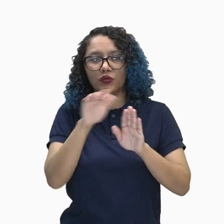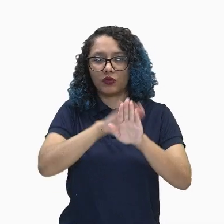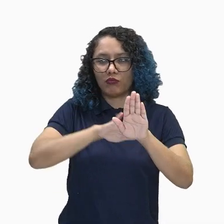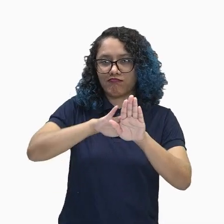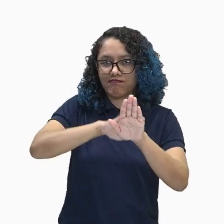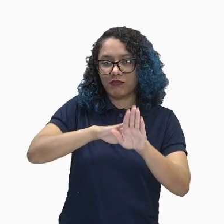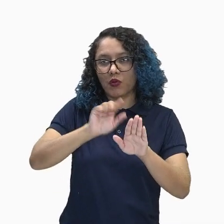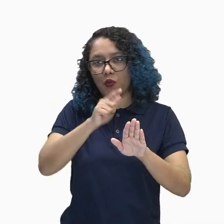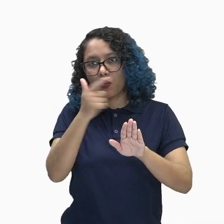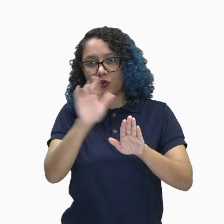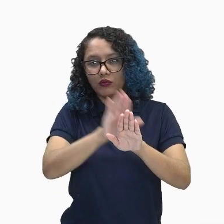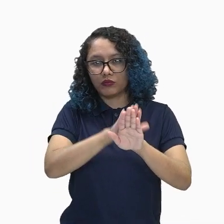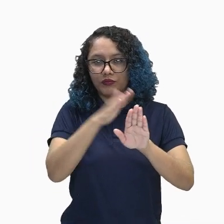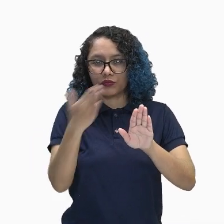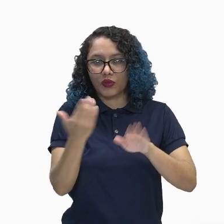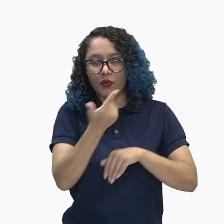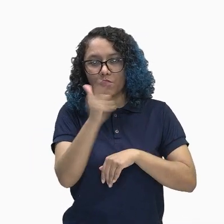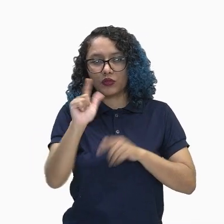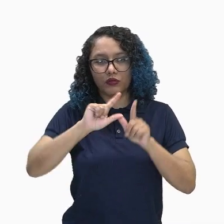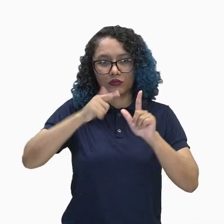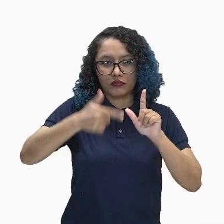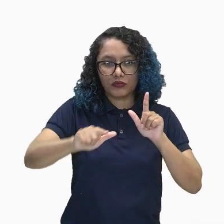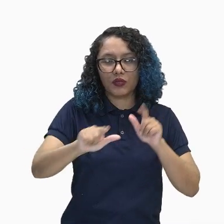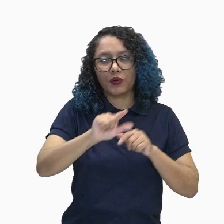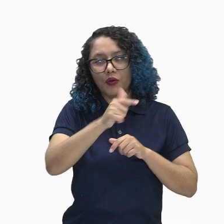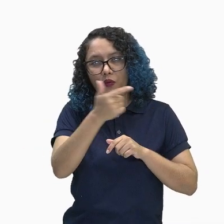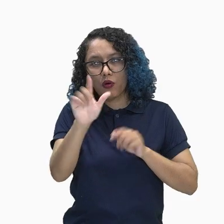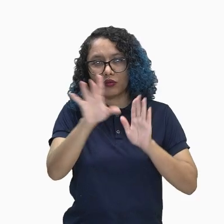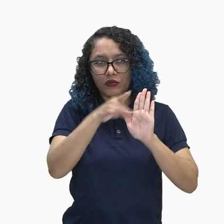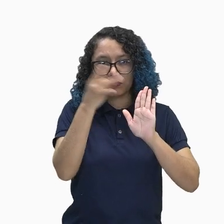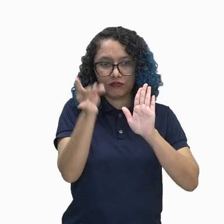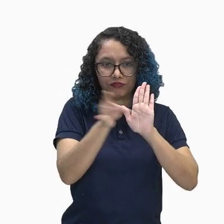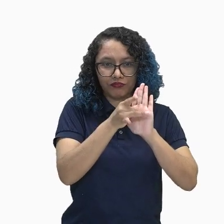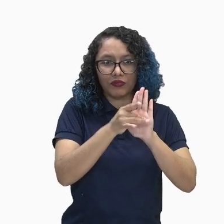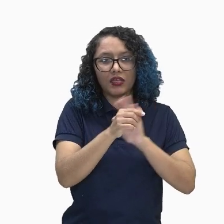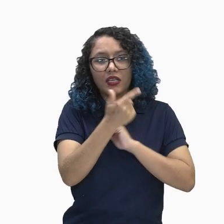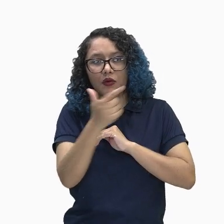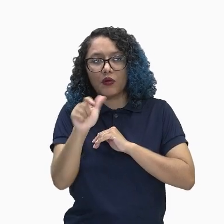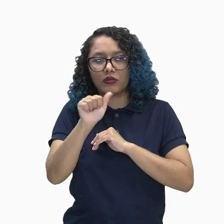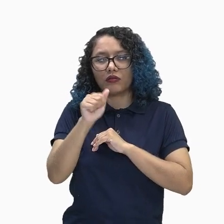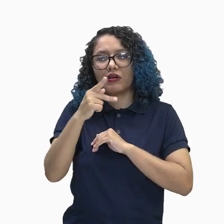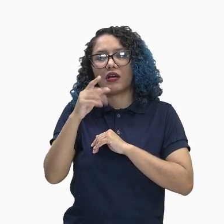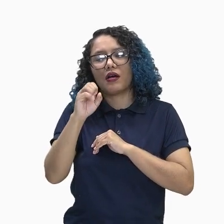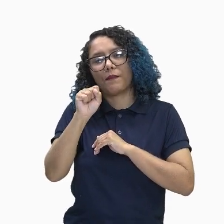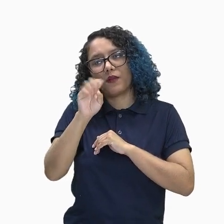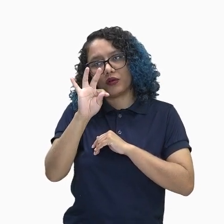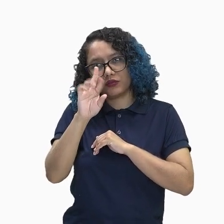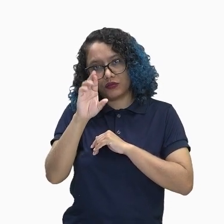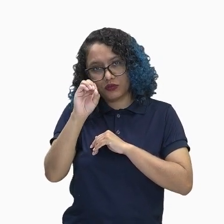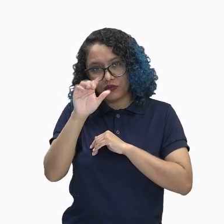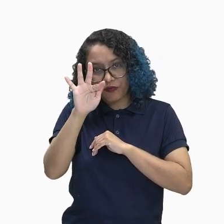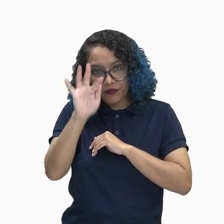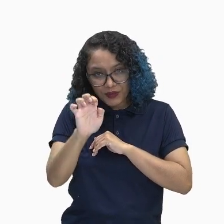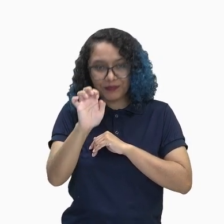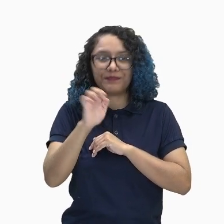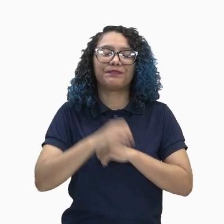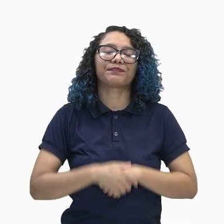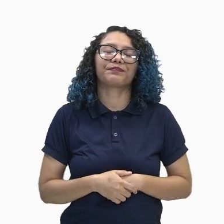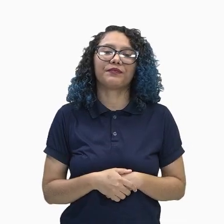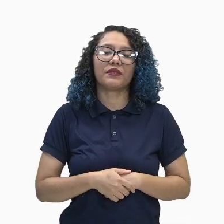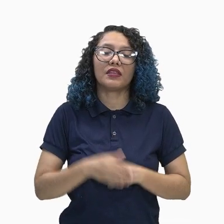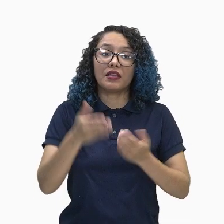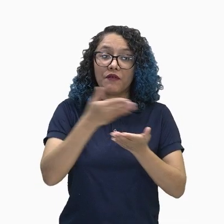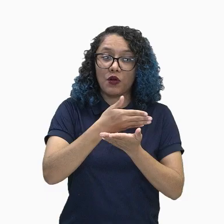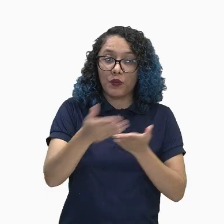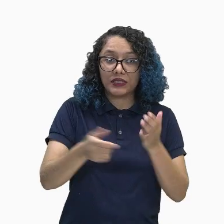a antítese, o paradoxo, a personificação e a apóstrofe. Começando pela